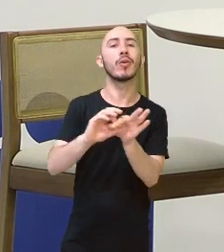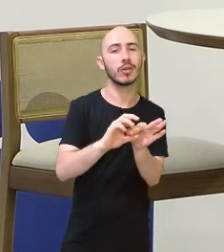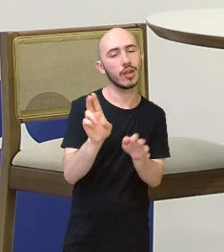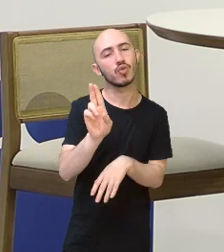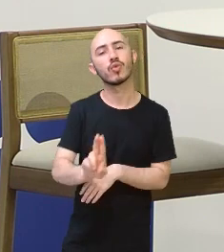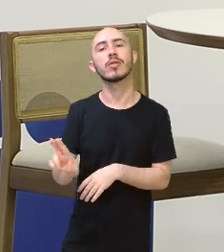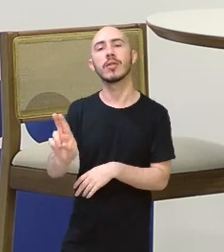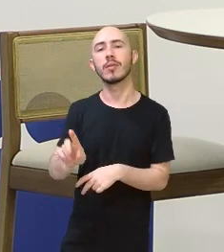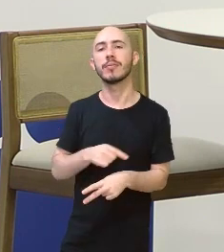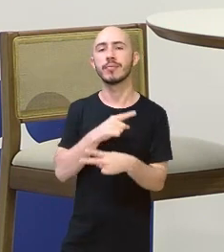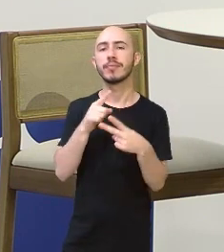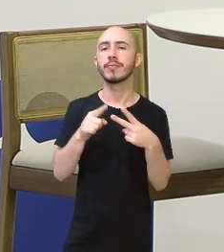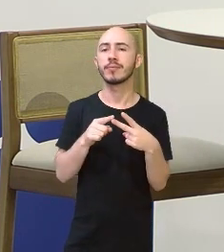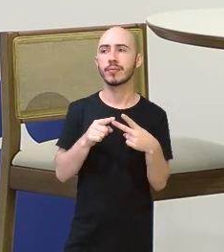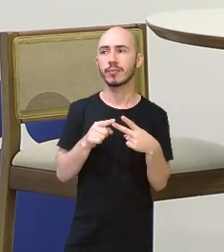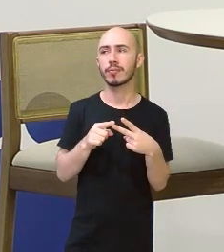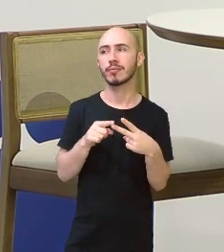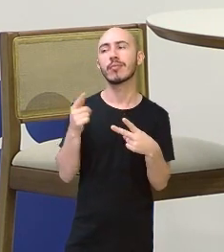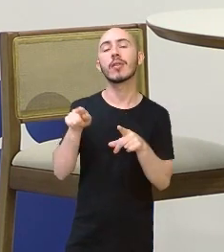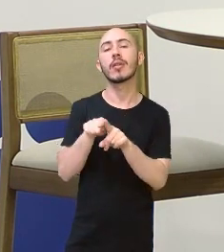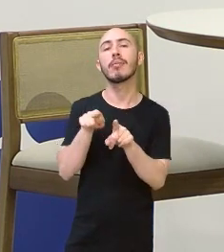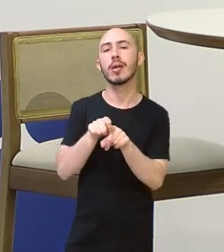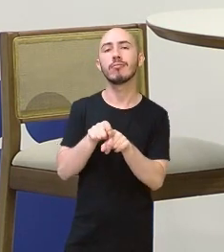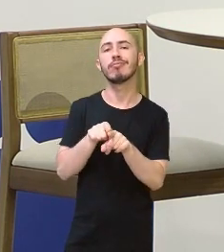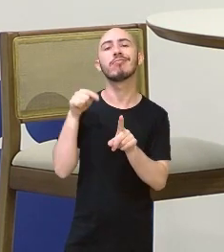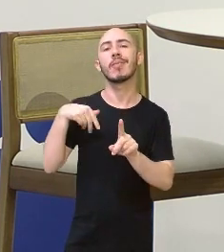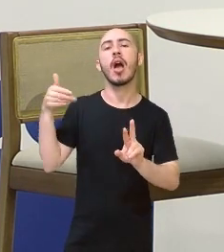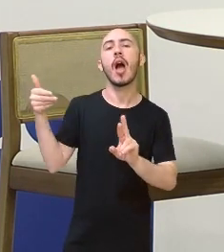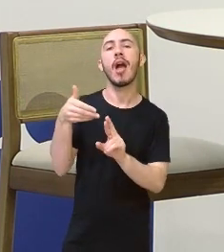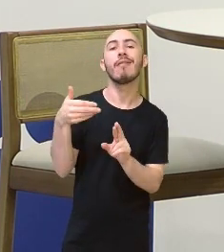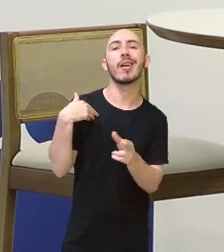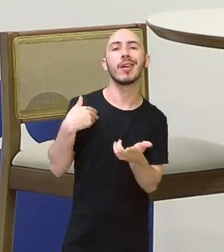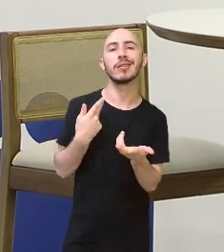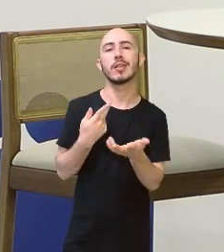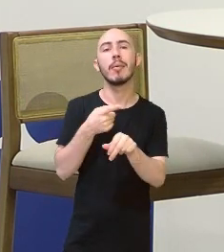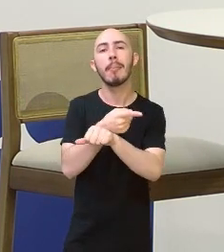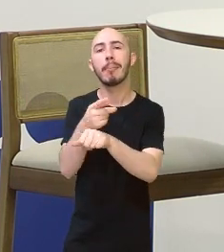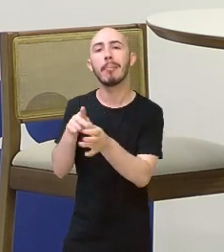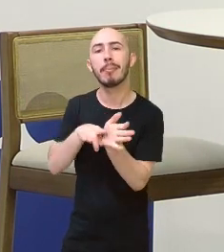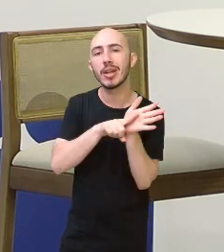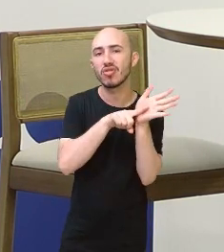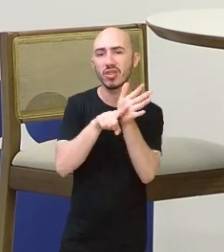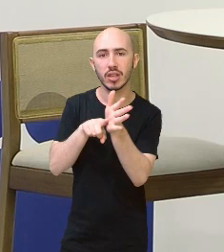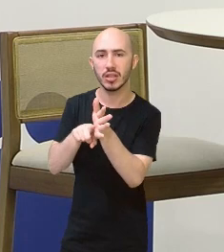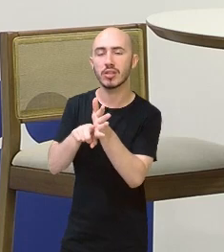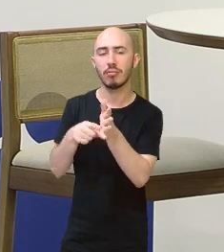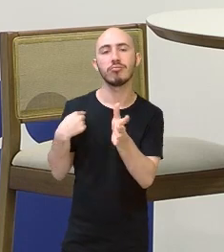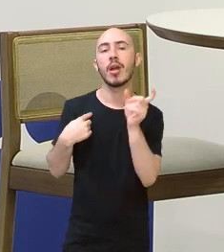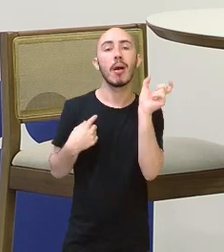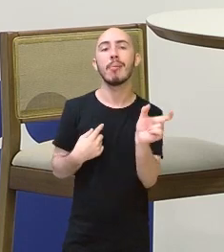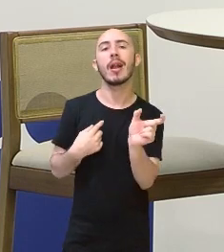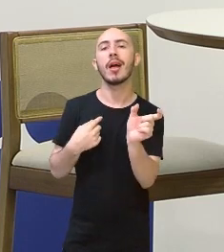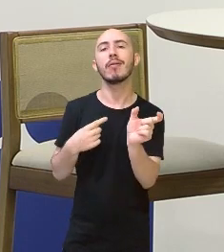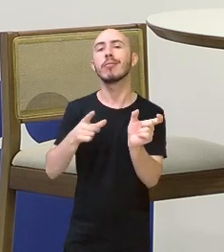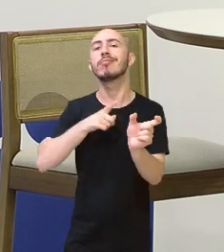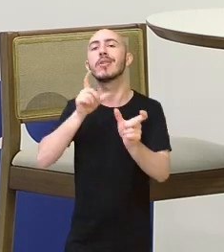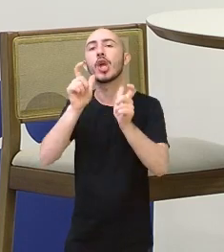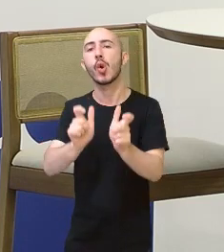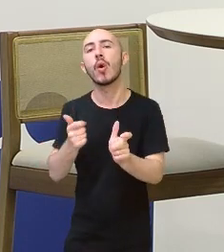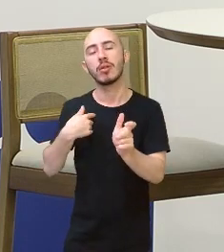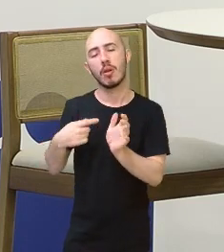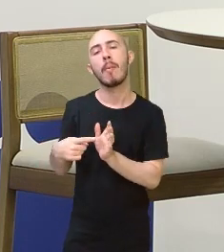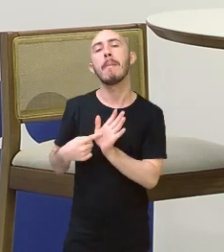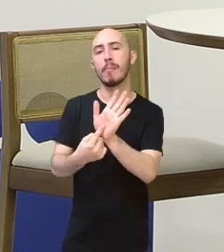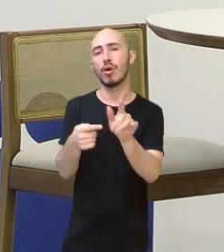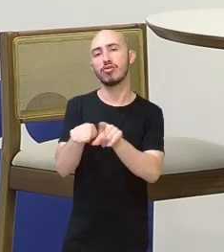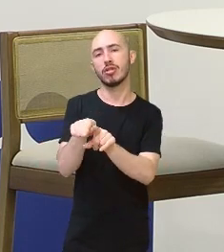da palavra, tá? Fonte de pesquisa, muitos dicionários já dizem de onde foi retirada aquela palavra, de onde foi